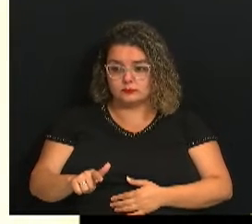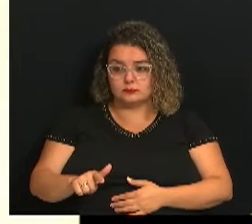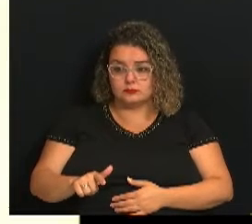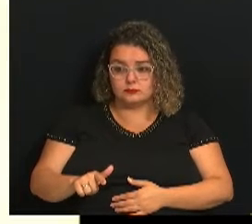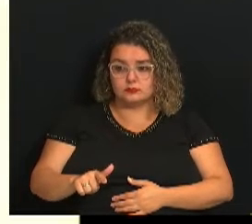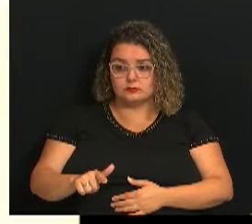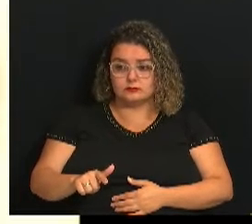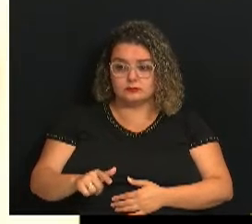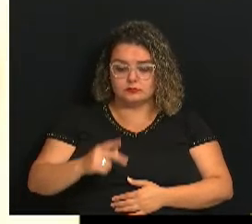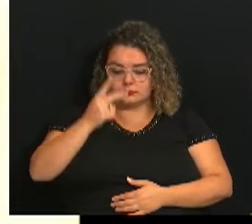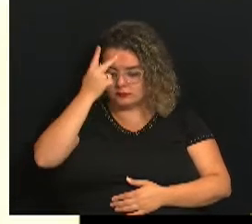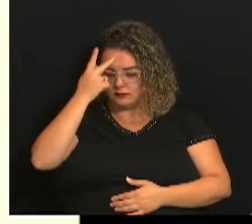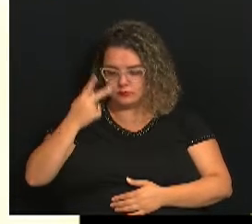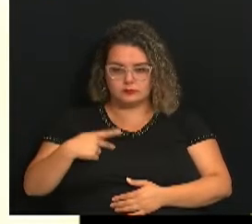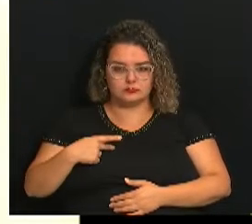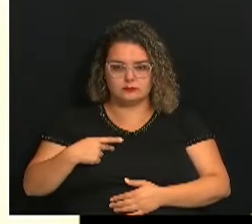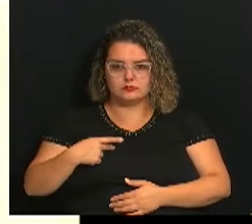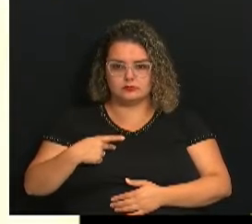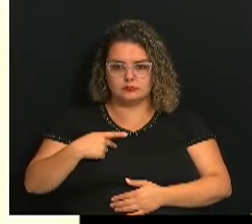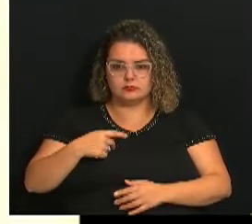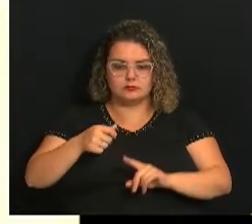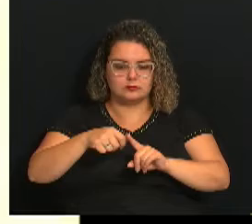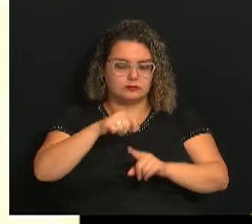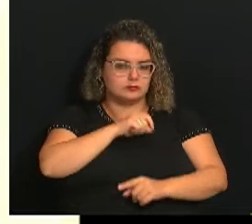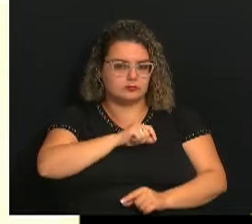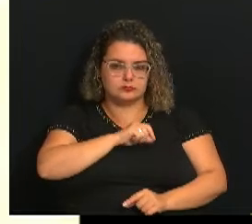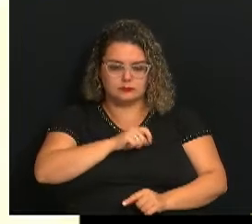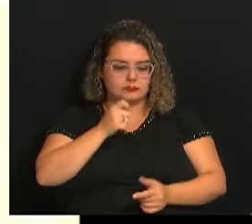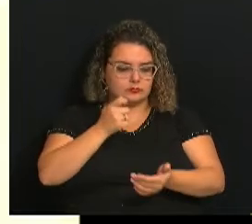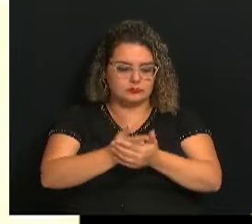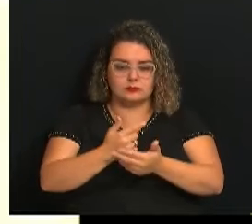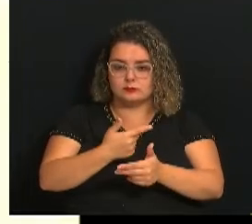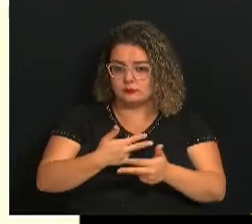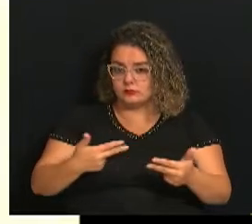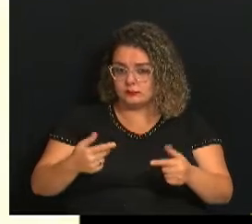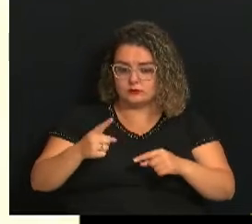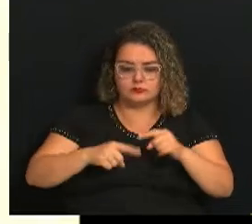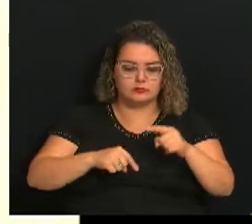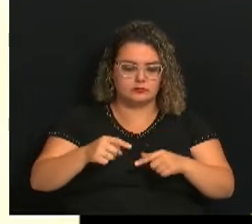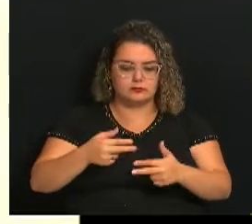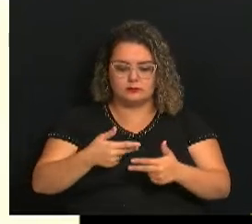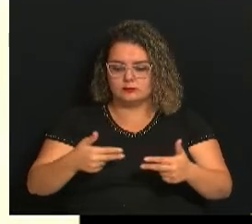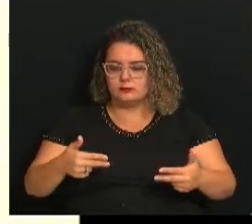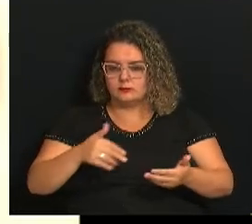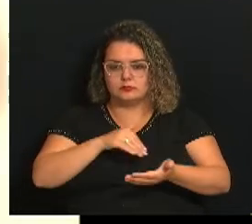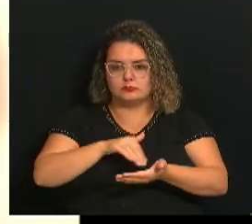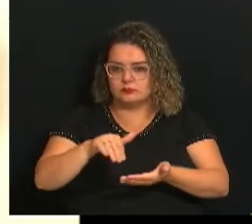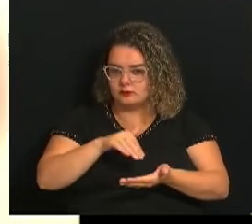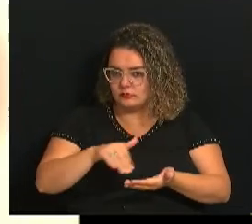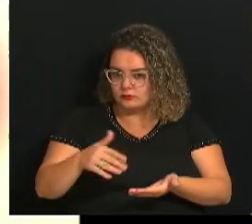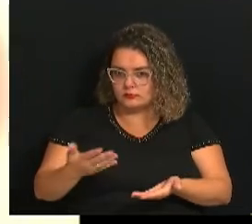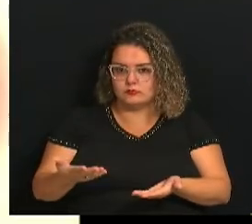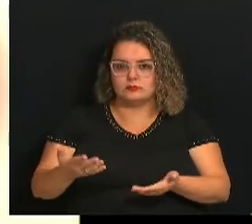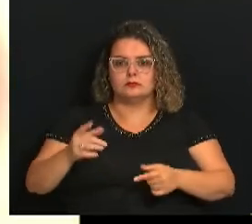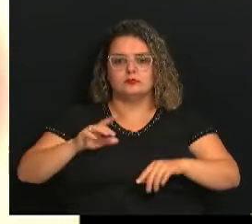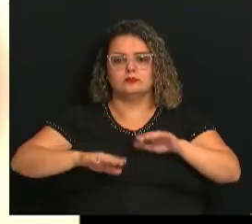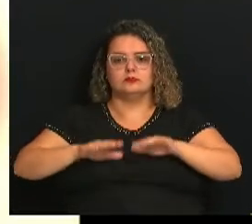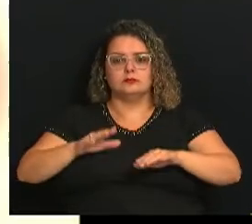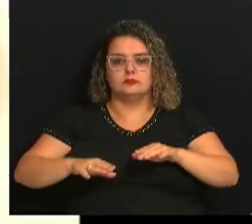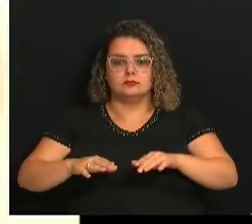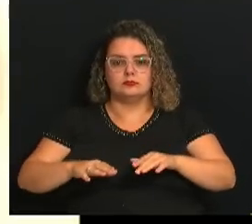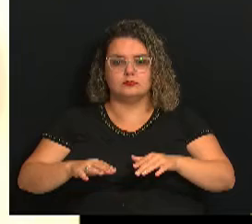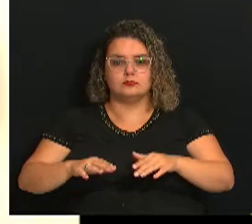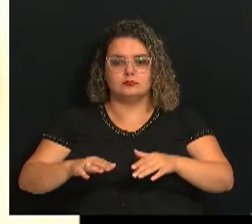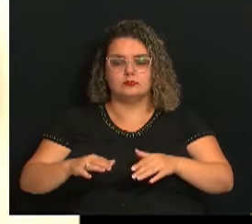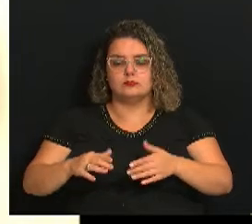providenciar, muitas vezes colocar do próprio bolso, desde material de escritório, material, muitas vezes, de higiene